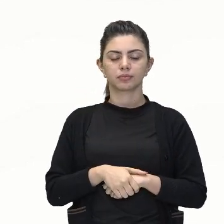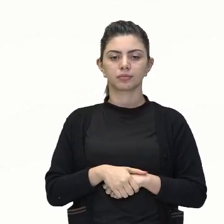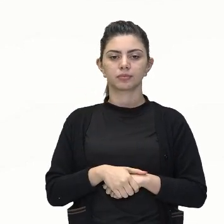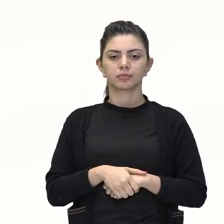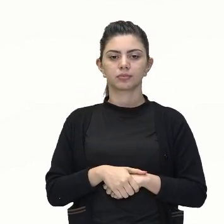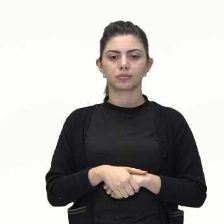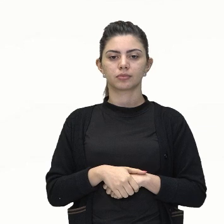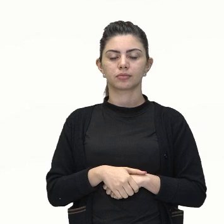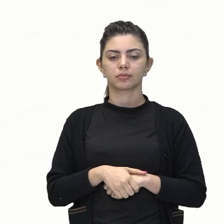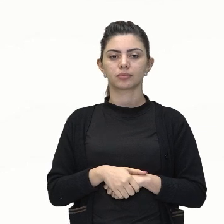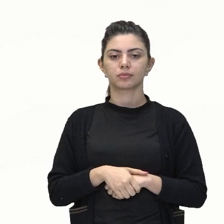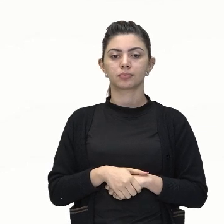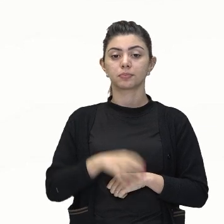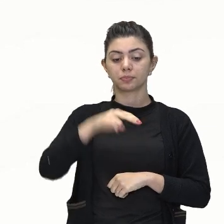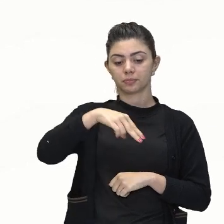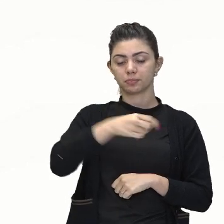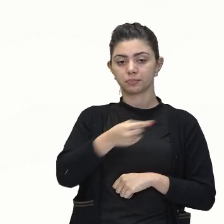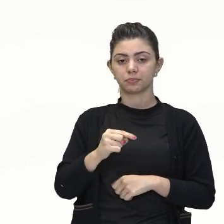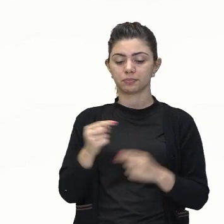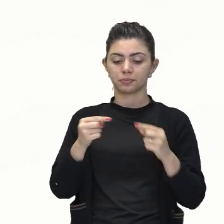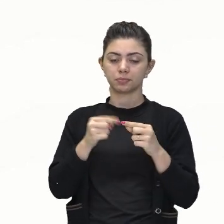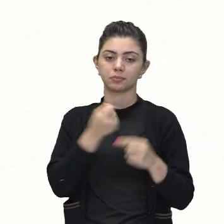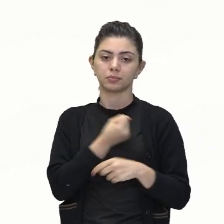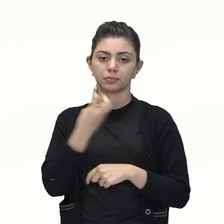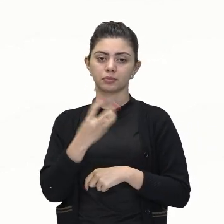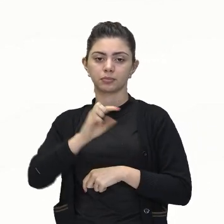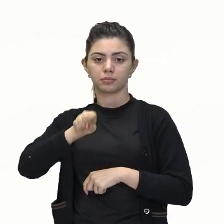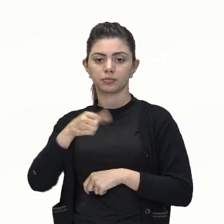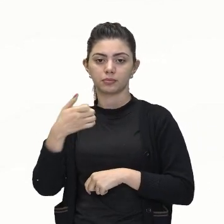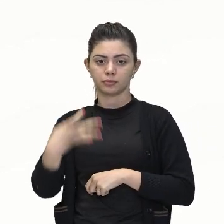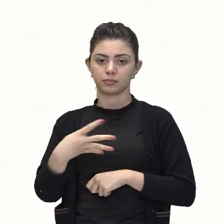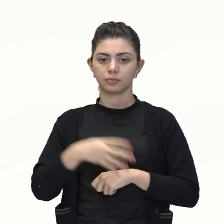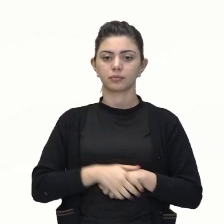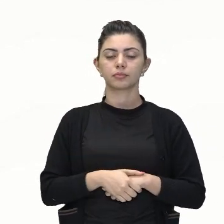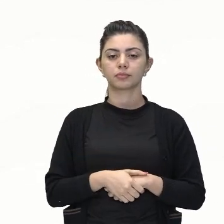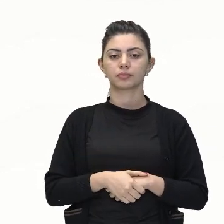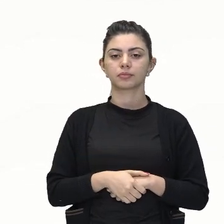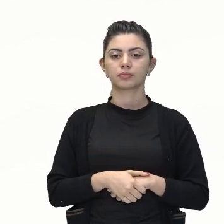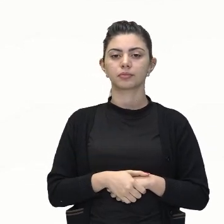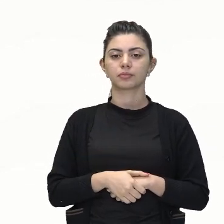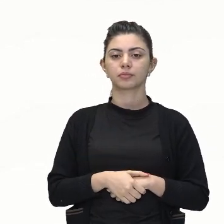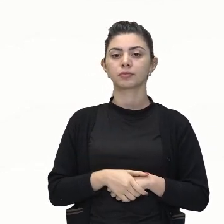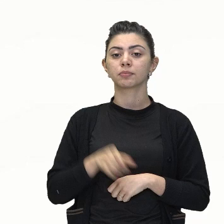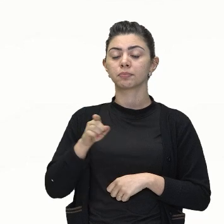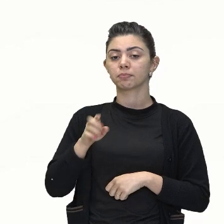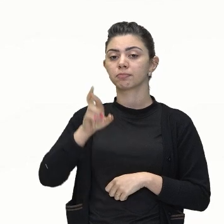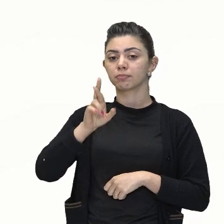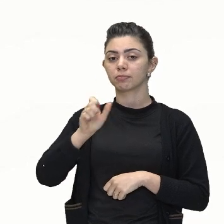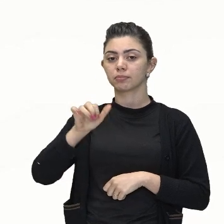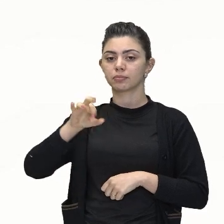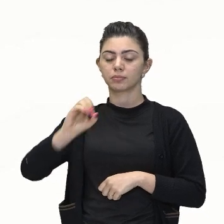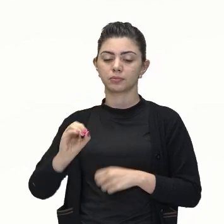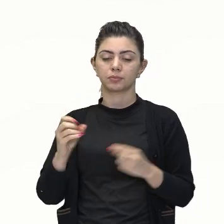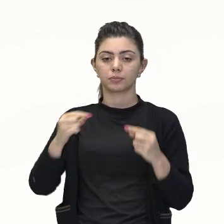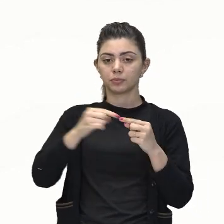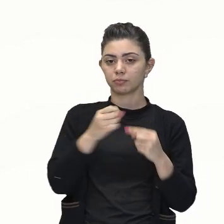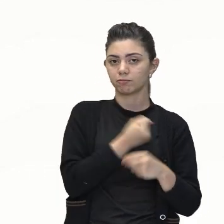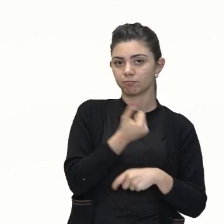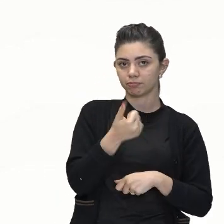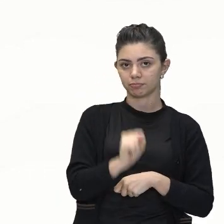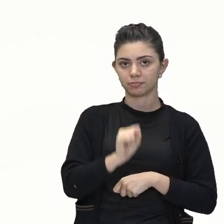O valor de π é 3,14. O valor do raio é igual a